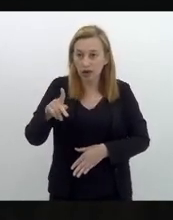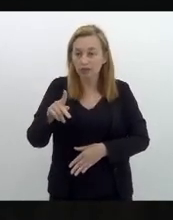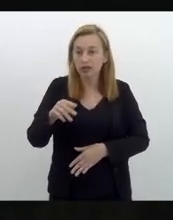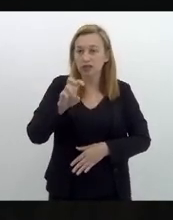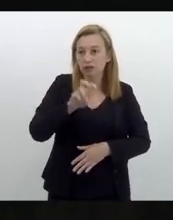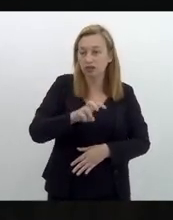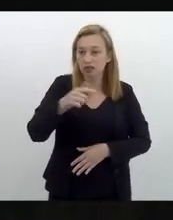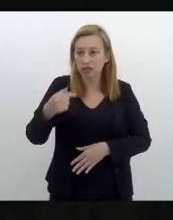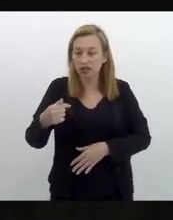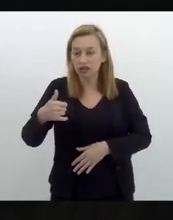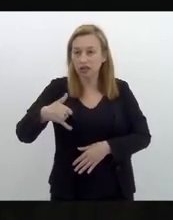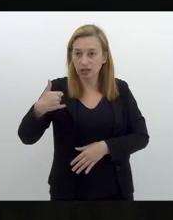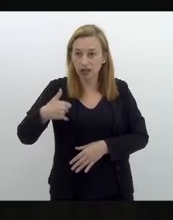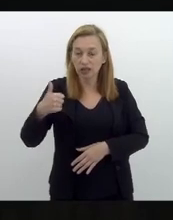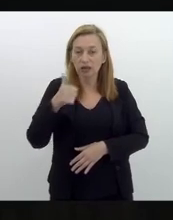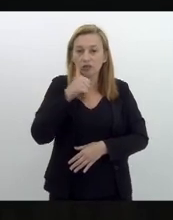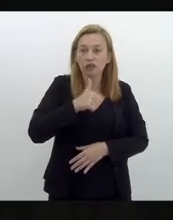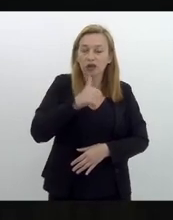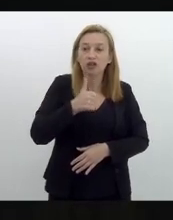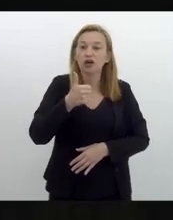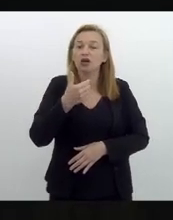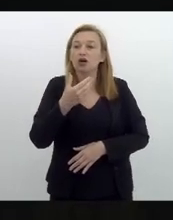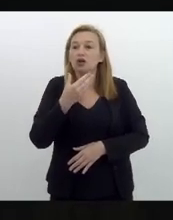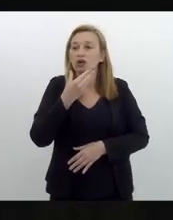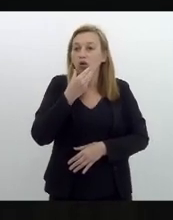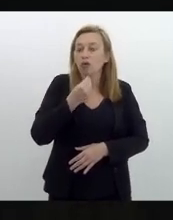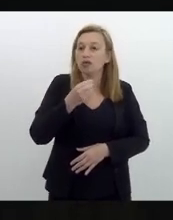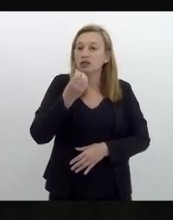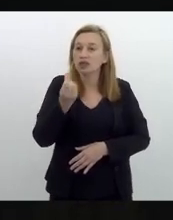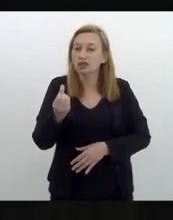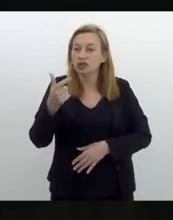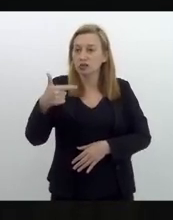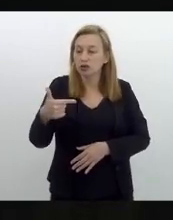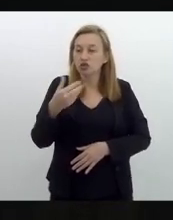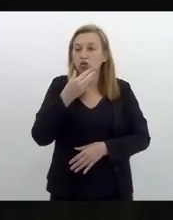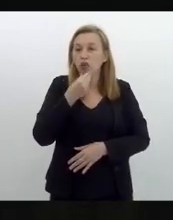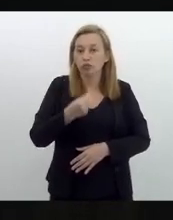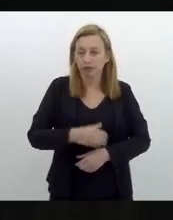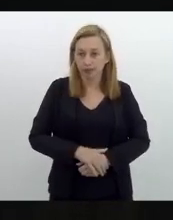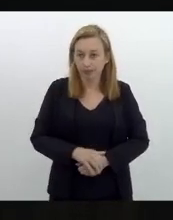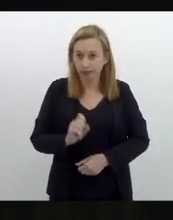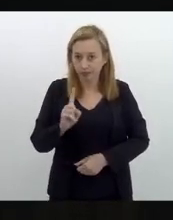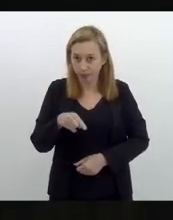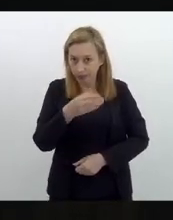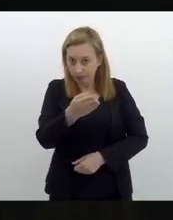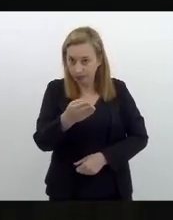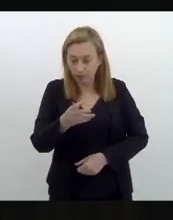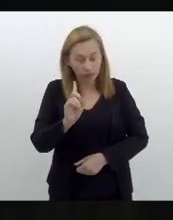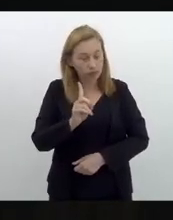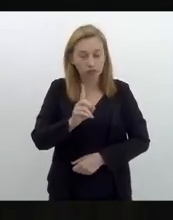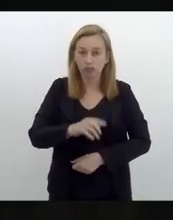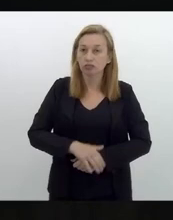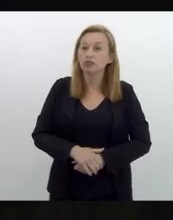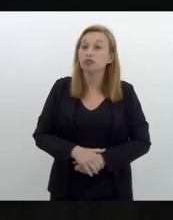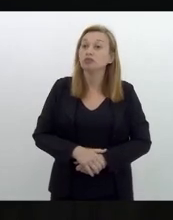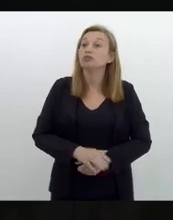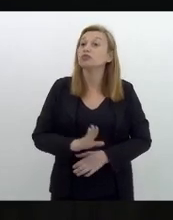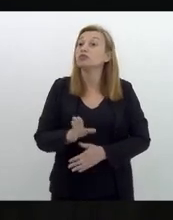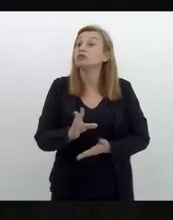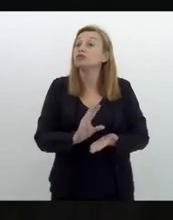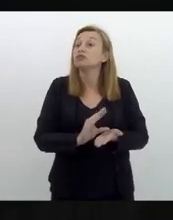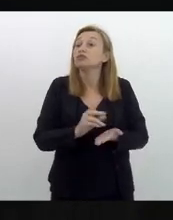anos de idade se mulher e 62 anos de idade de homem é isso? não o que foi